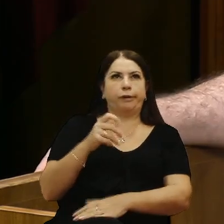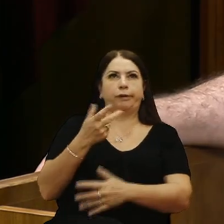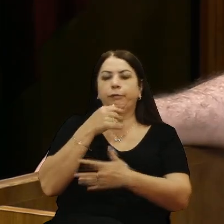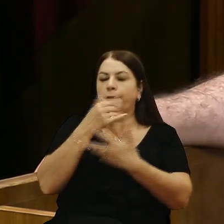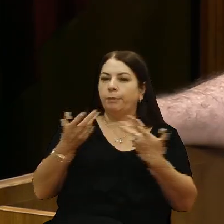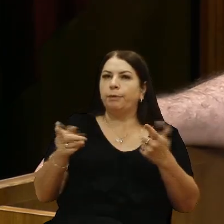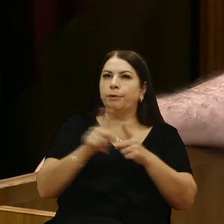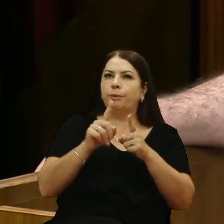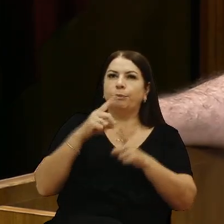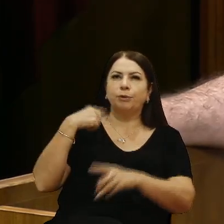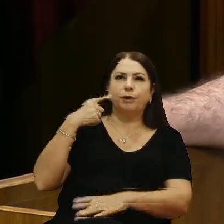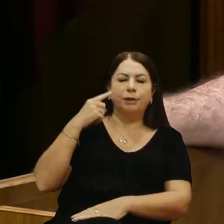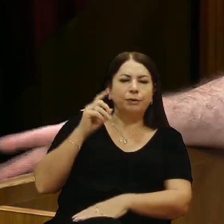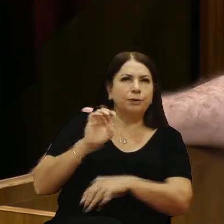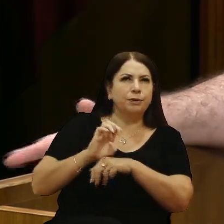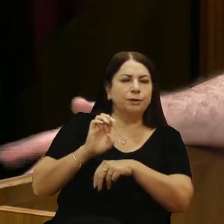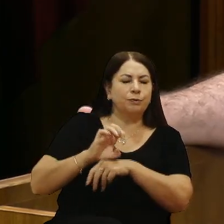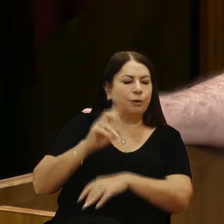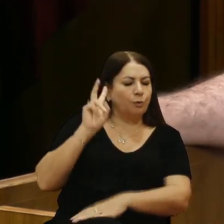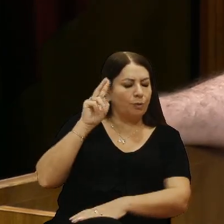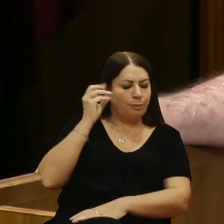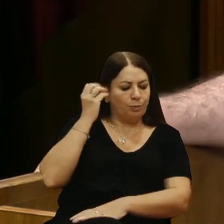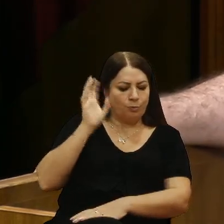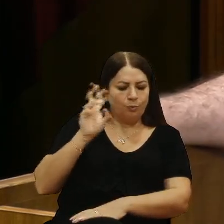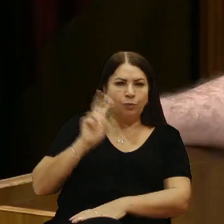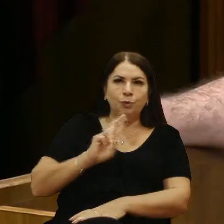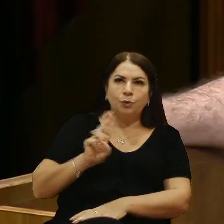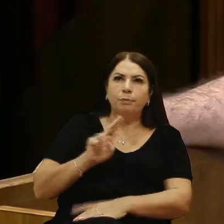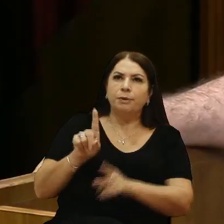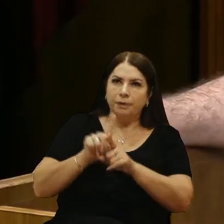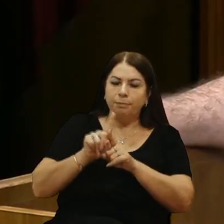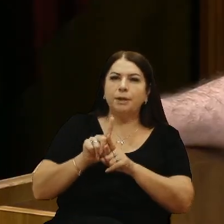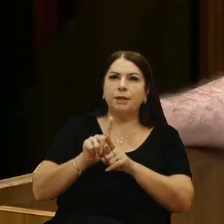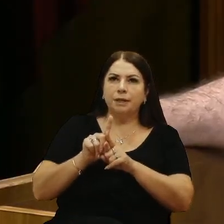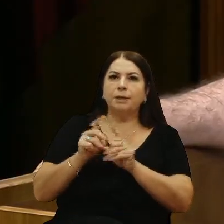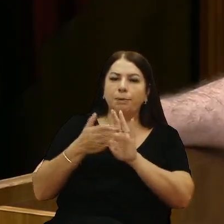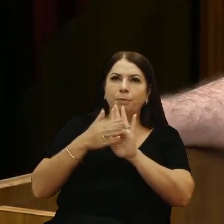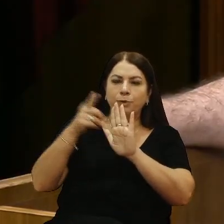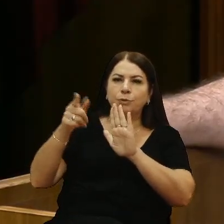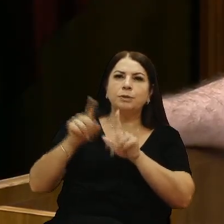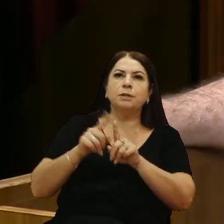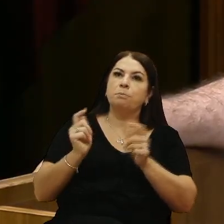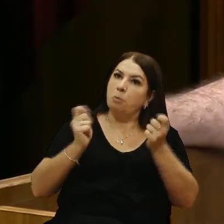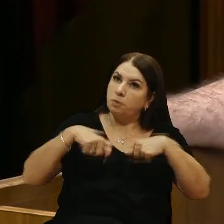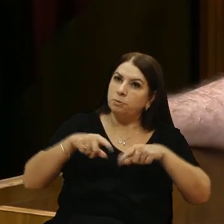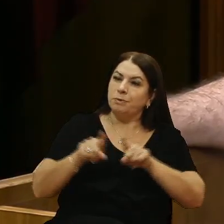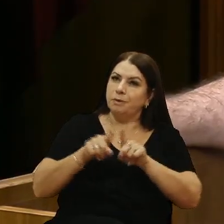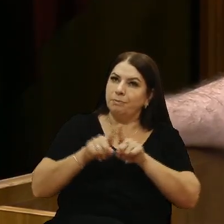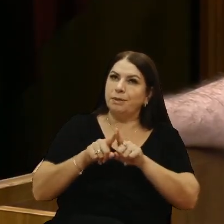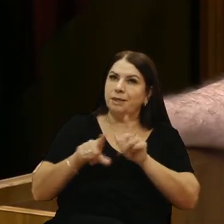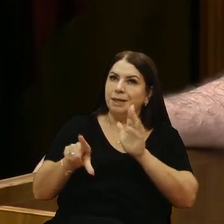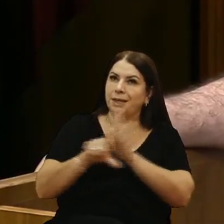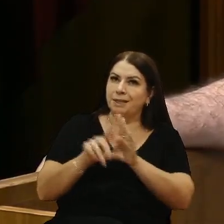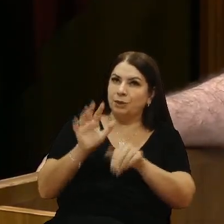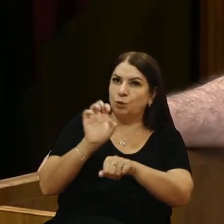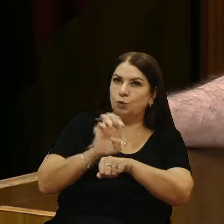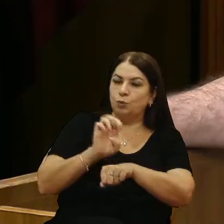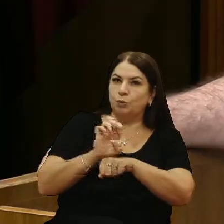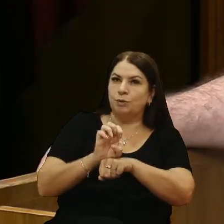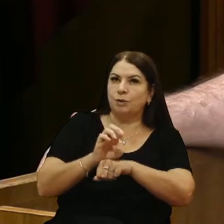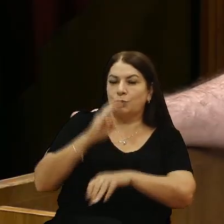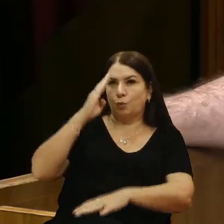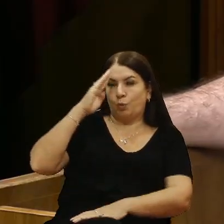propositura também de um deputado estadual, não me lembro o nome, que também possibilita, na lei estadual, as